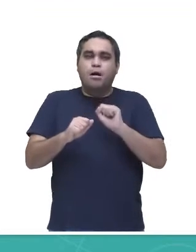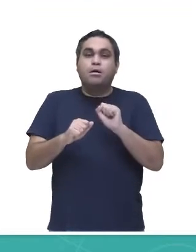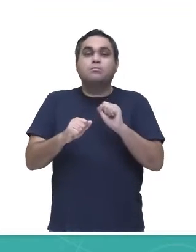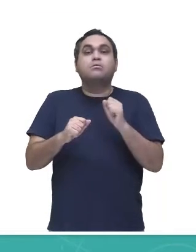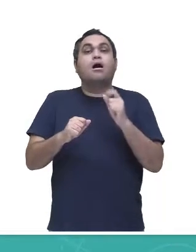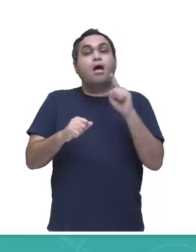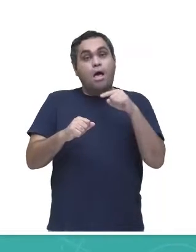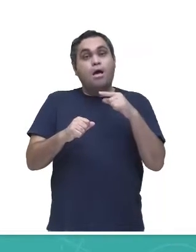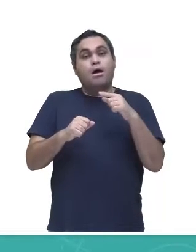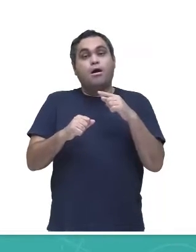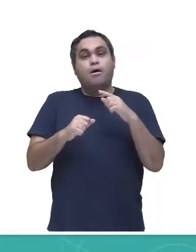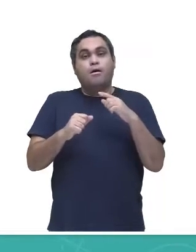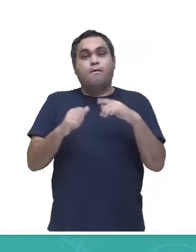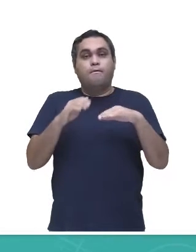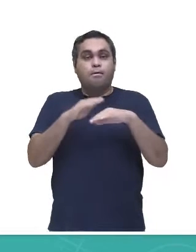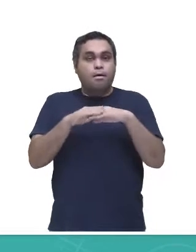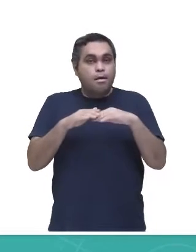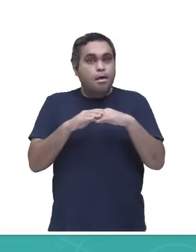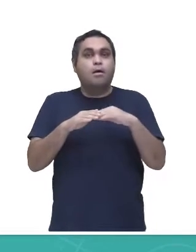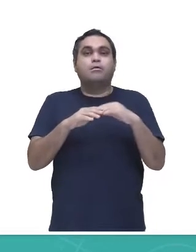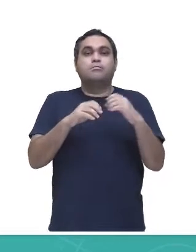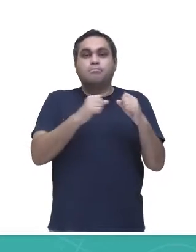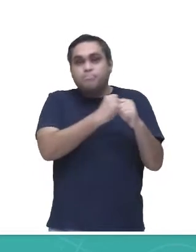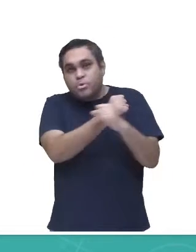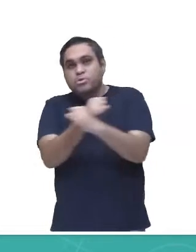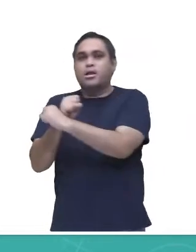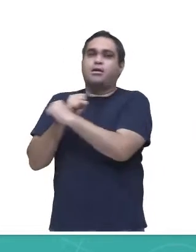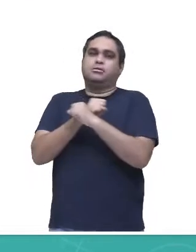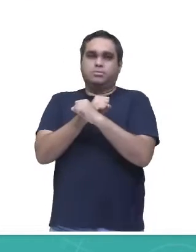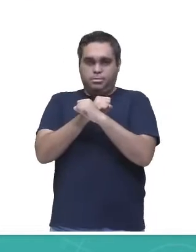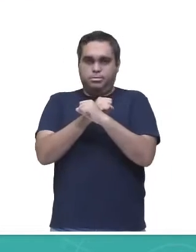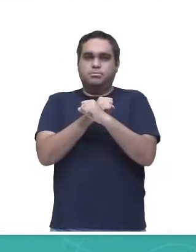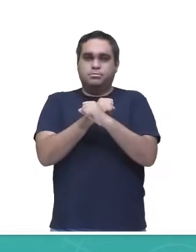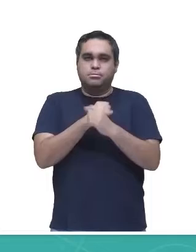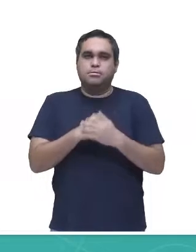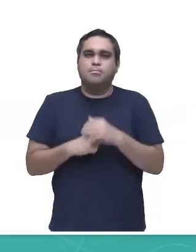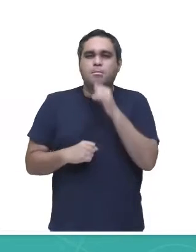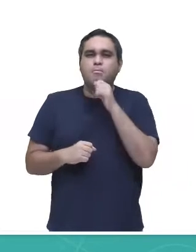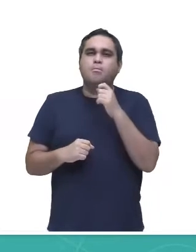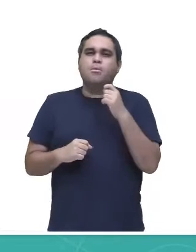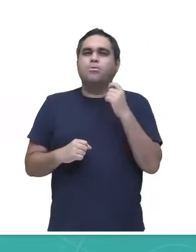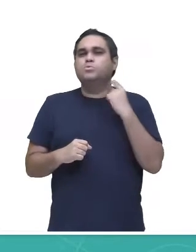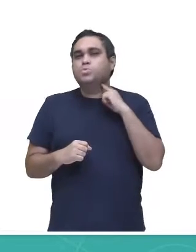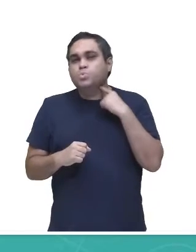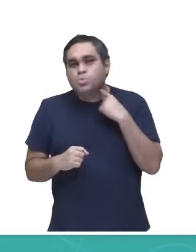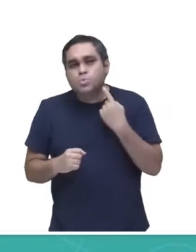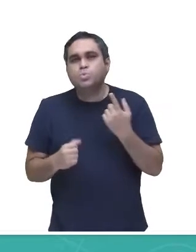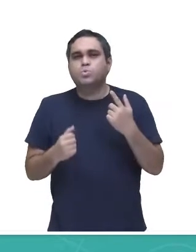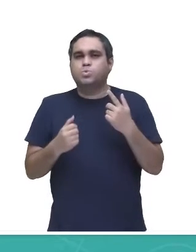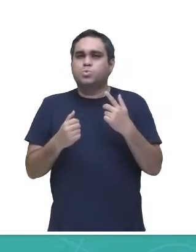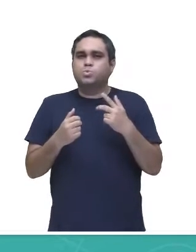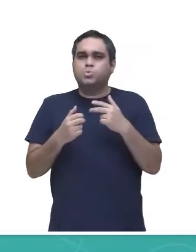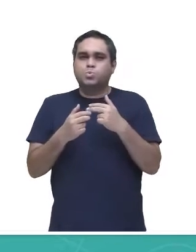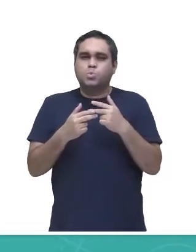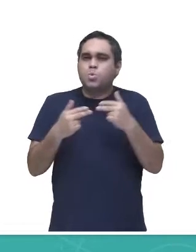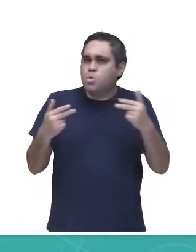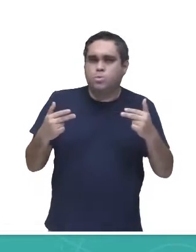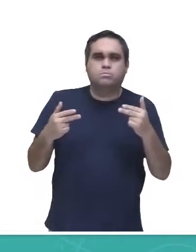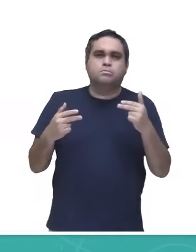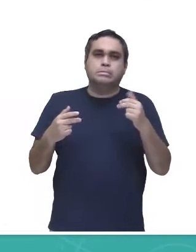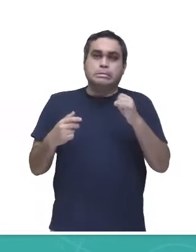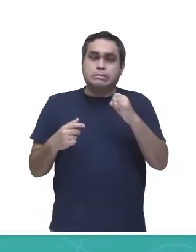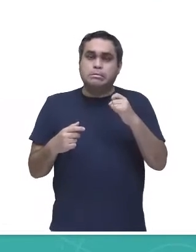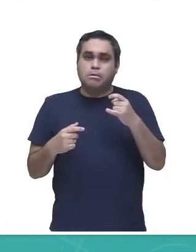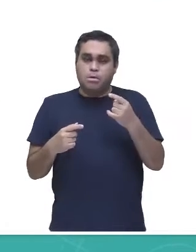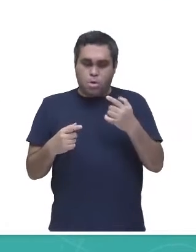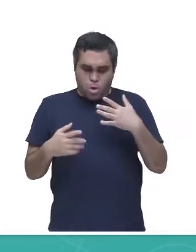agentes biológicos, por exemplo, poeira, né, qualquer tipo de substância que poderia trazer problema ali para o nosso corpo, a nossa